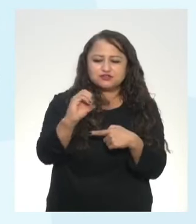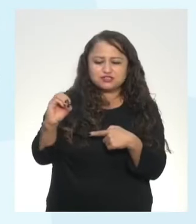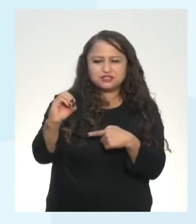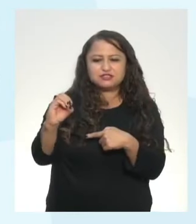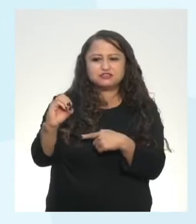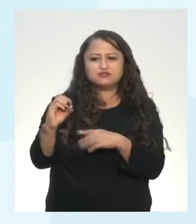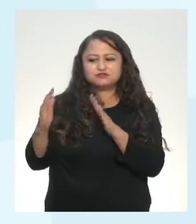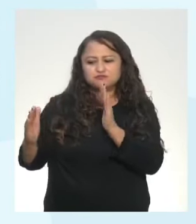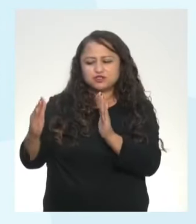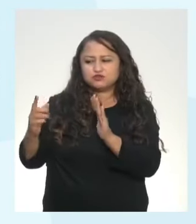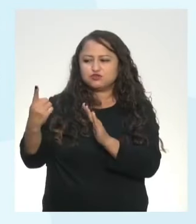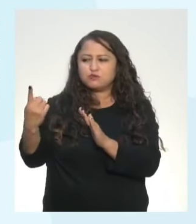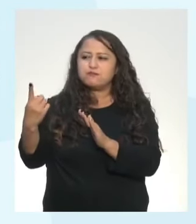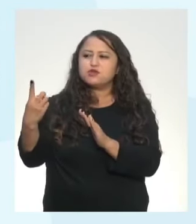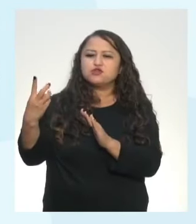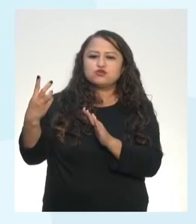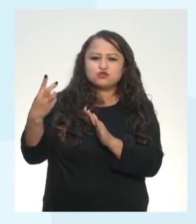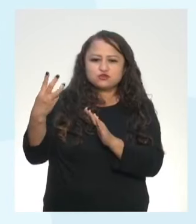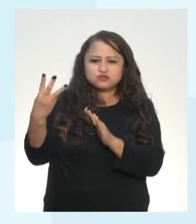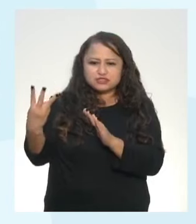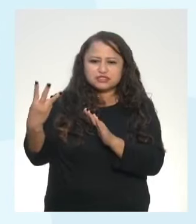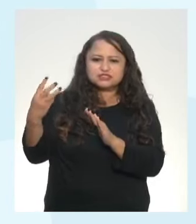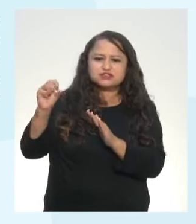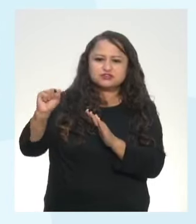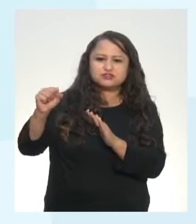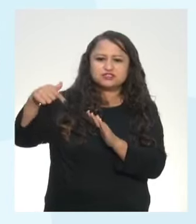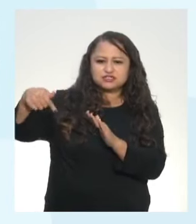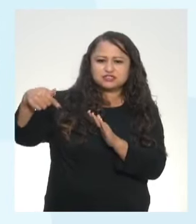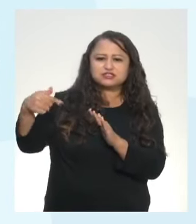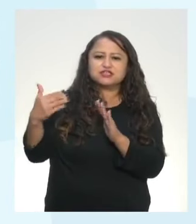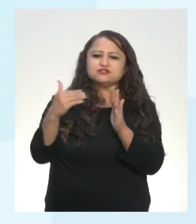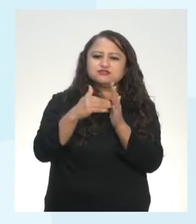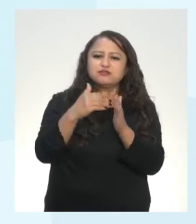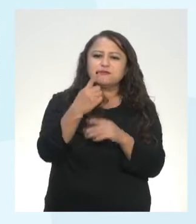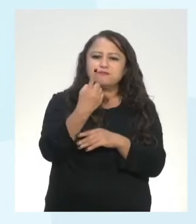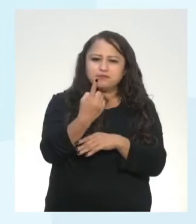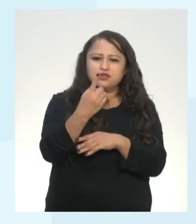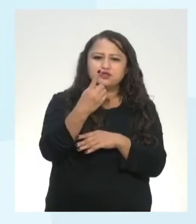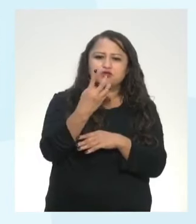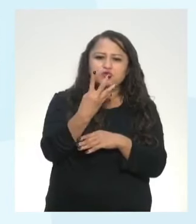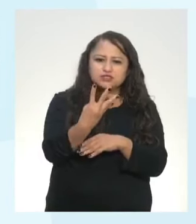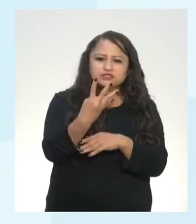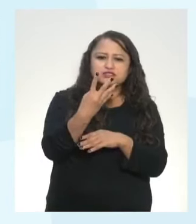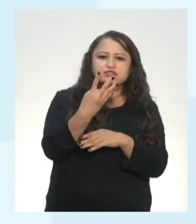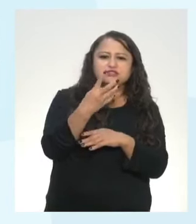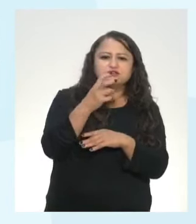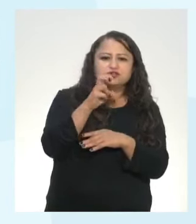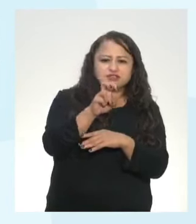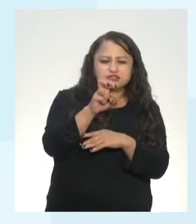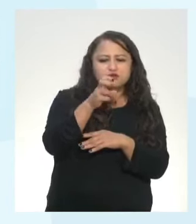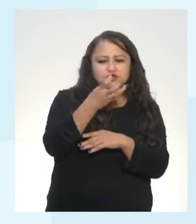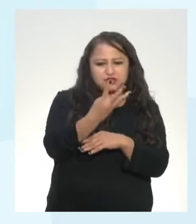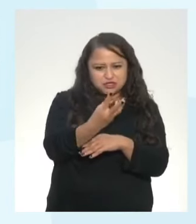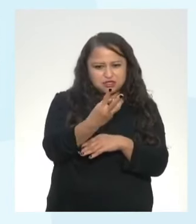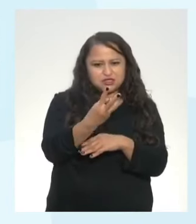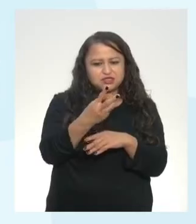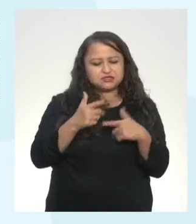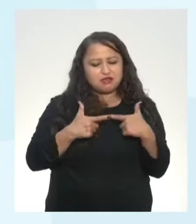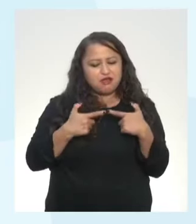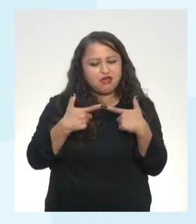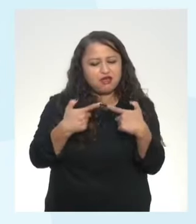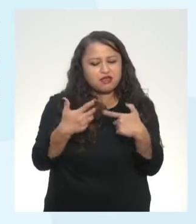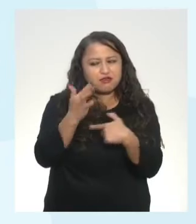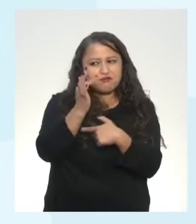1337 a 1453. Nesta Guerra dos 100 Anos, né, que foi disputada ali entre os franceses